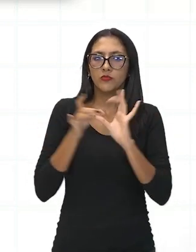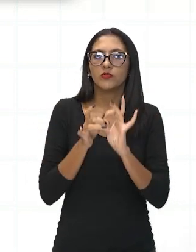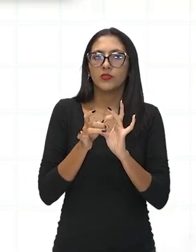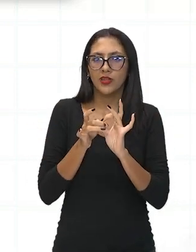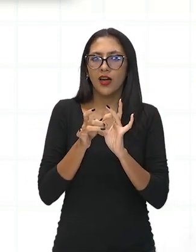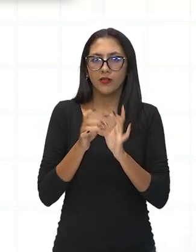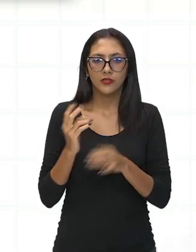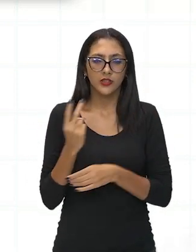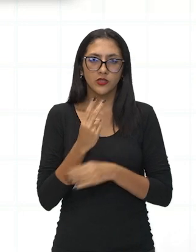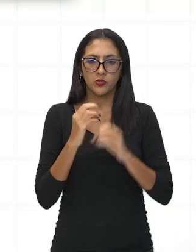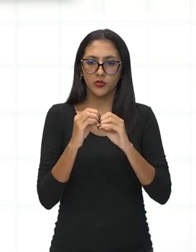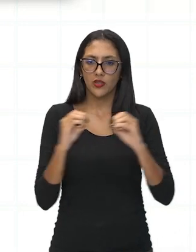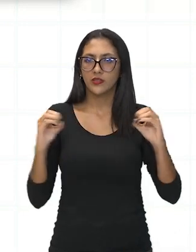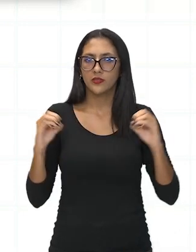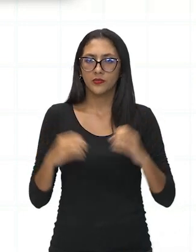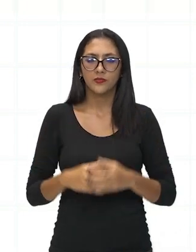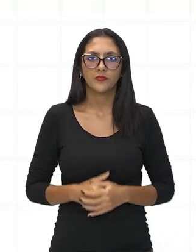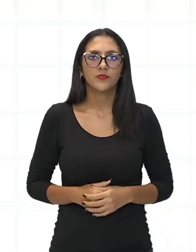tempo. Certo?